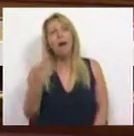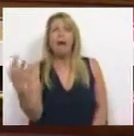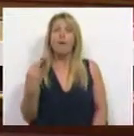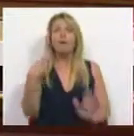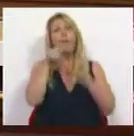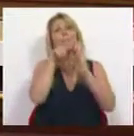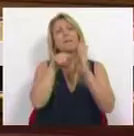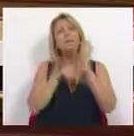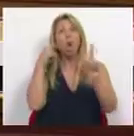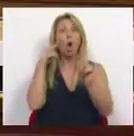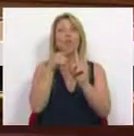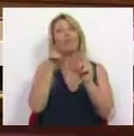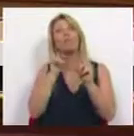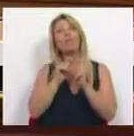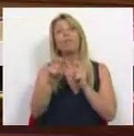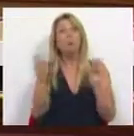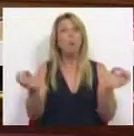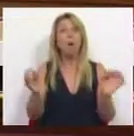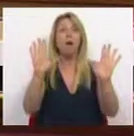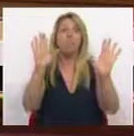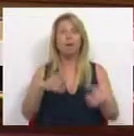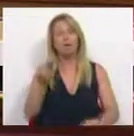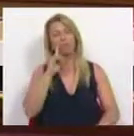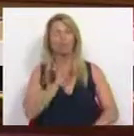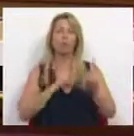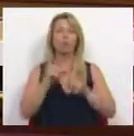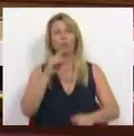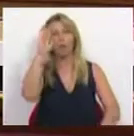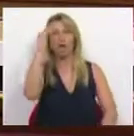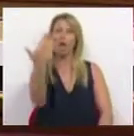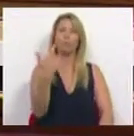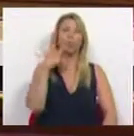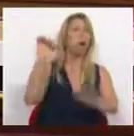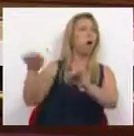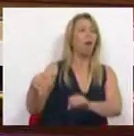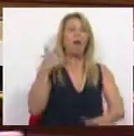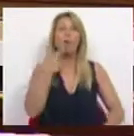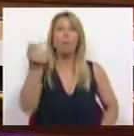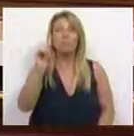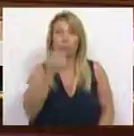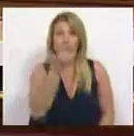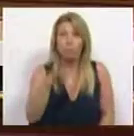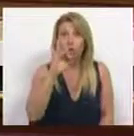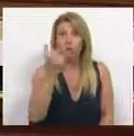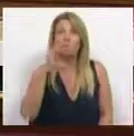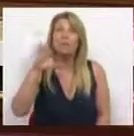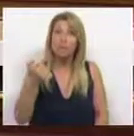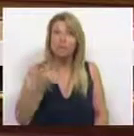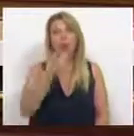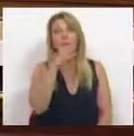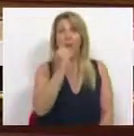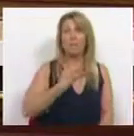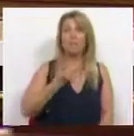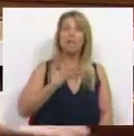metas estabelecidas. Mas, senhora deputada, não se olhar ao espelho e perceber que em 2014, 2015, o PSD e o CDS, que estavam no governo, não